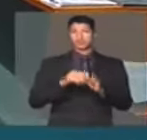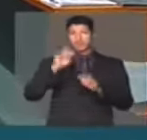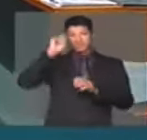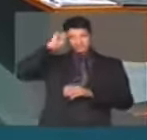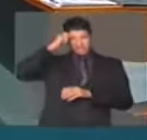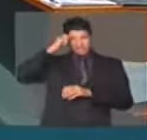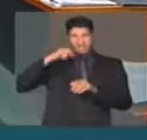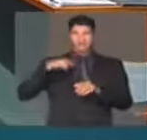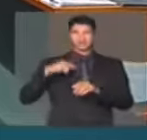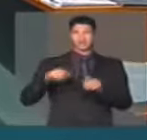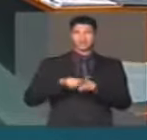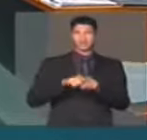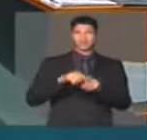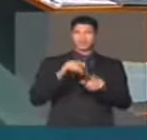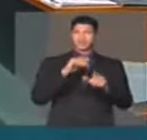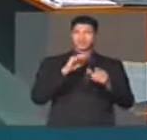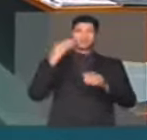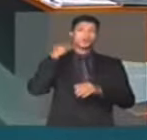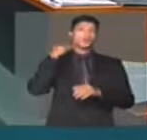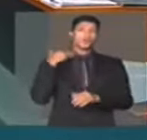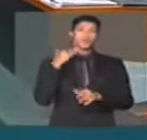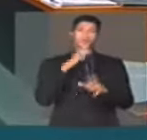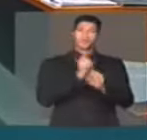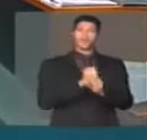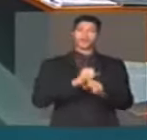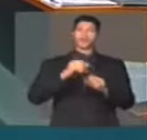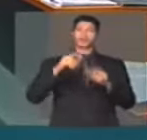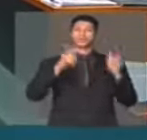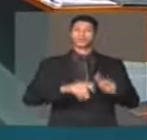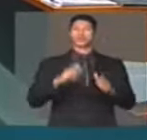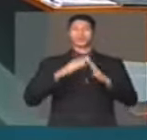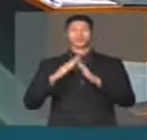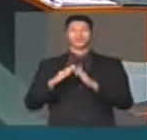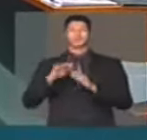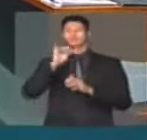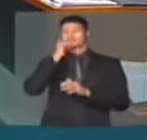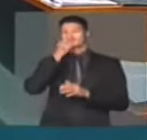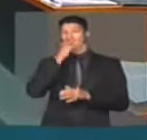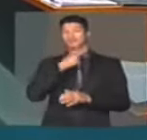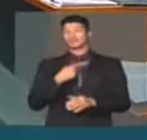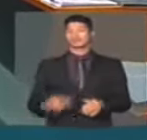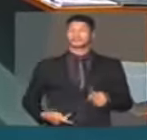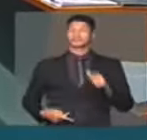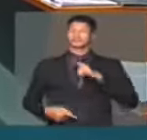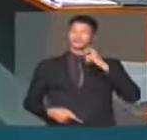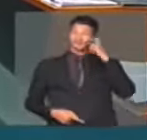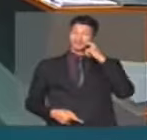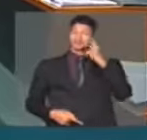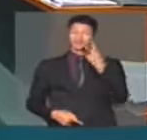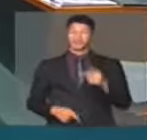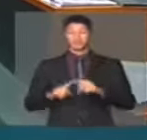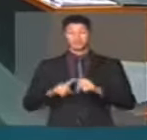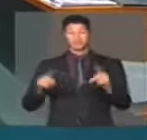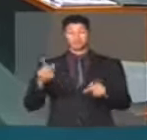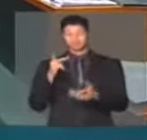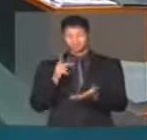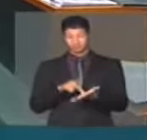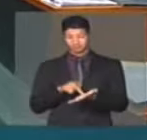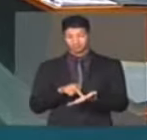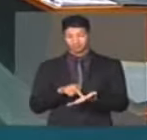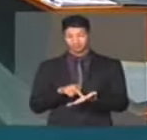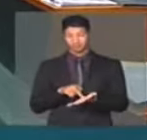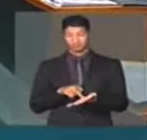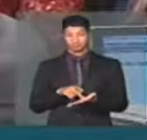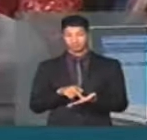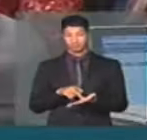da pele, é o tamanho da conta bancária, é o bairro onde mora. Infelizmente, presidente, eu tenho vergonha de dizer isso, mas infelizmente